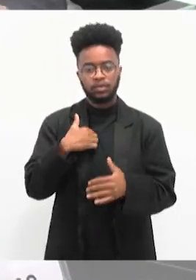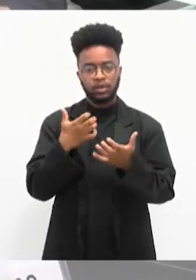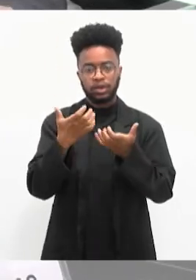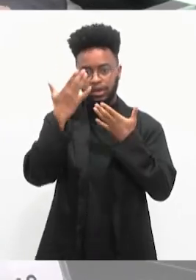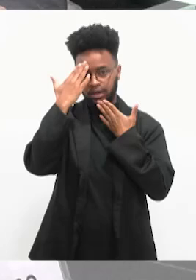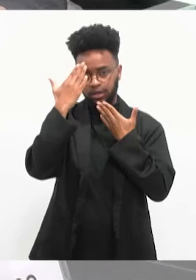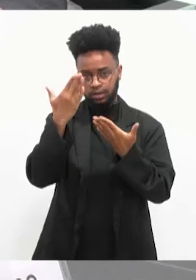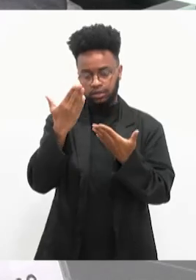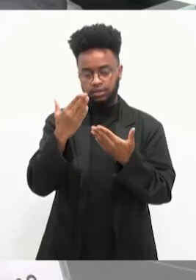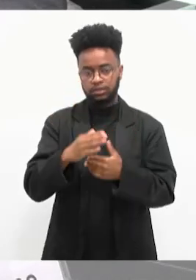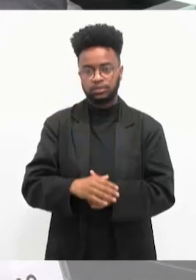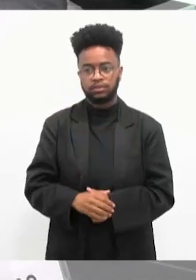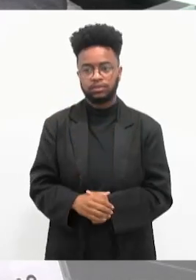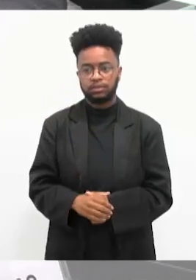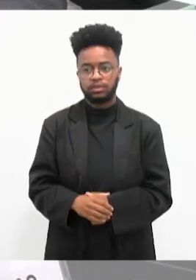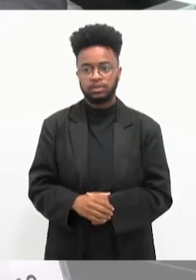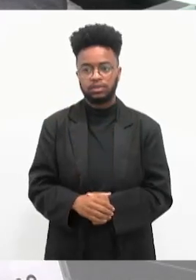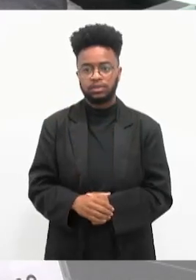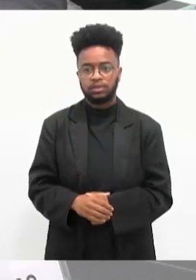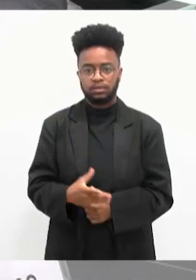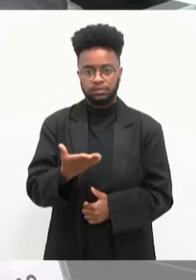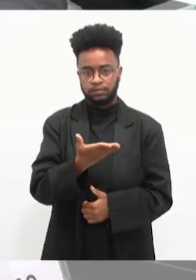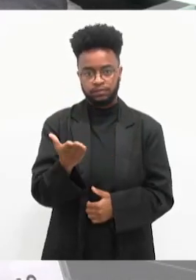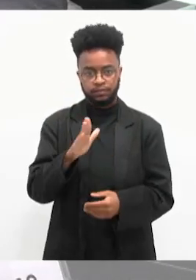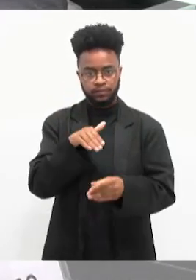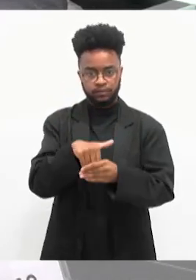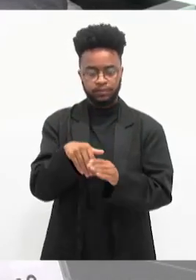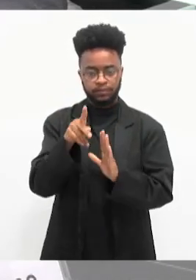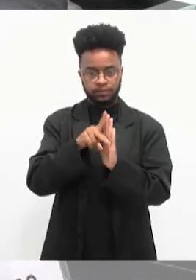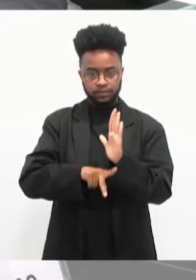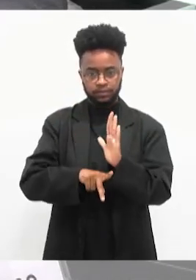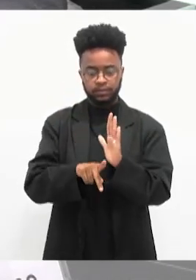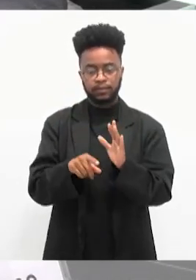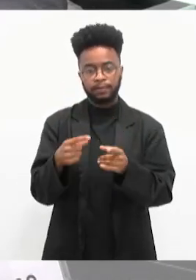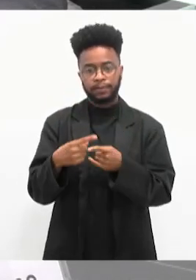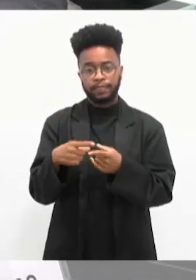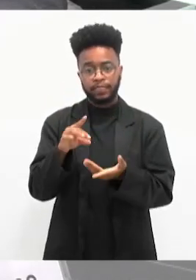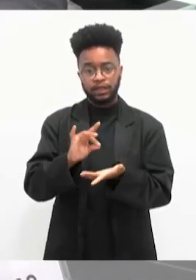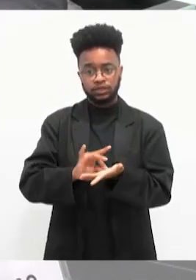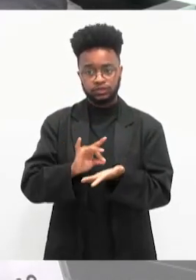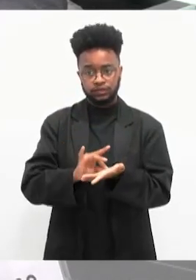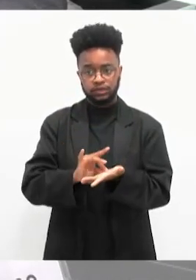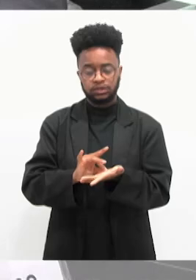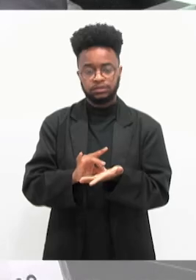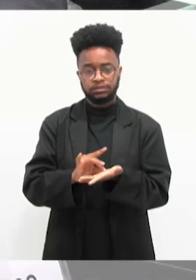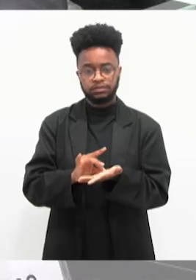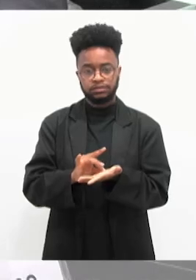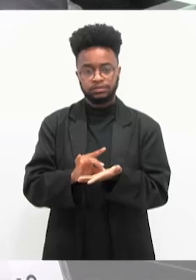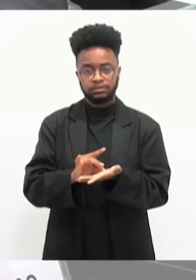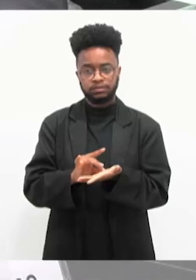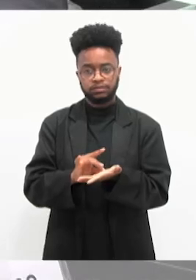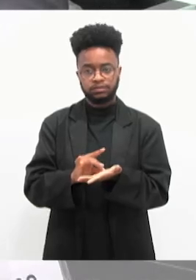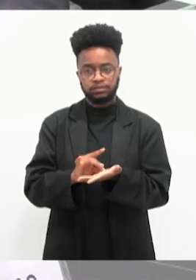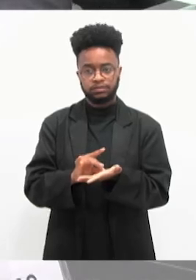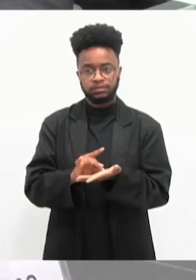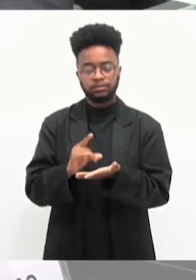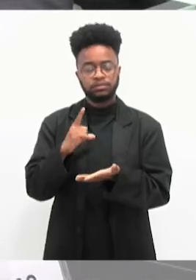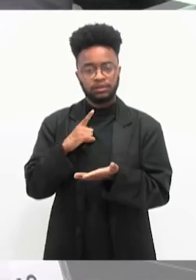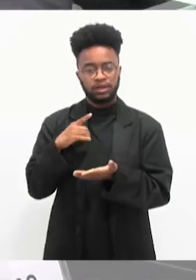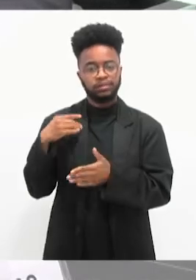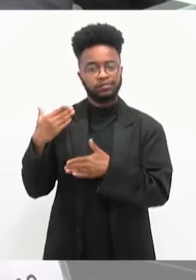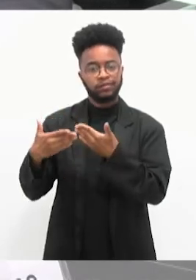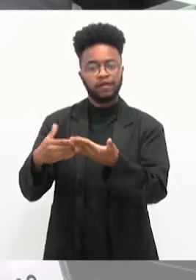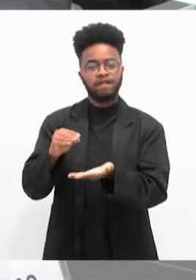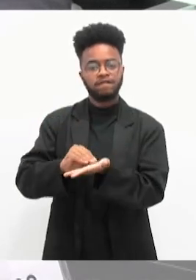agradecer a votação no projeto, que, de fato, cada vez mais a falta